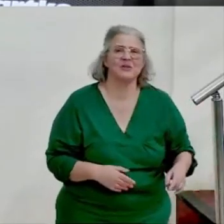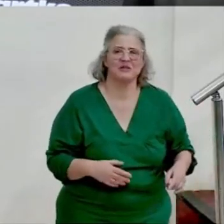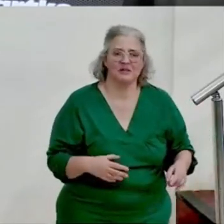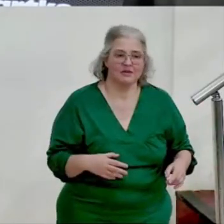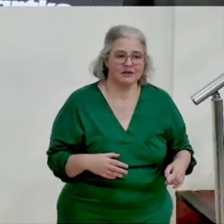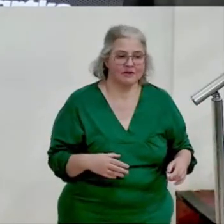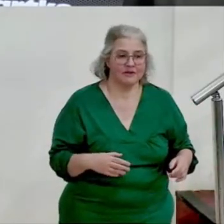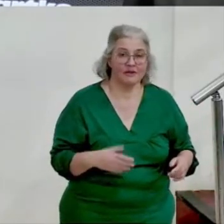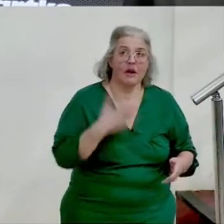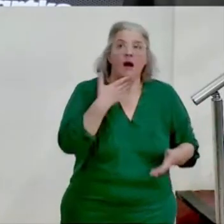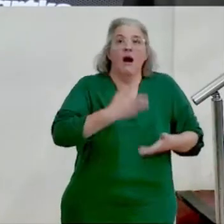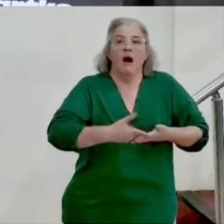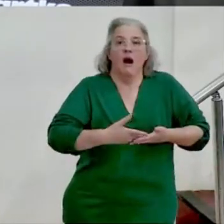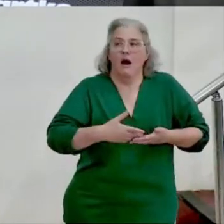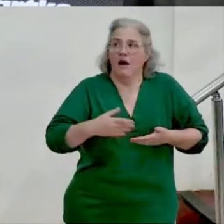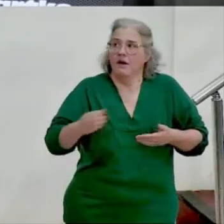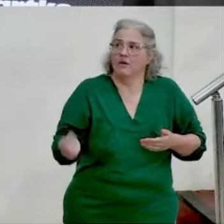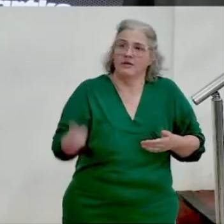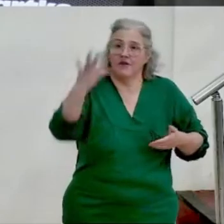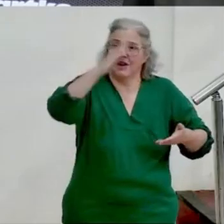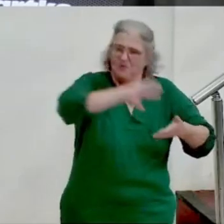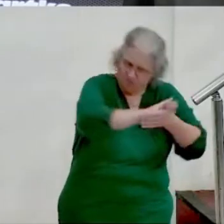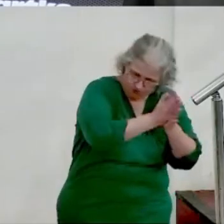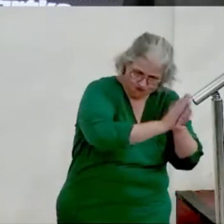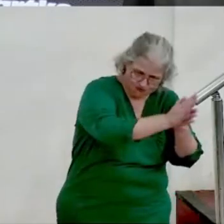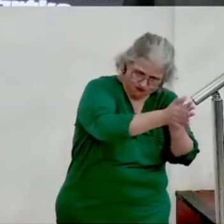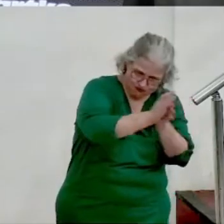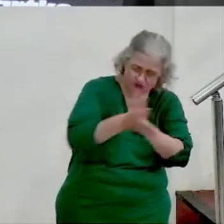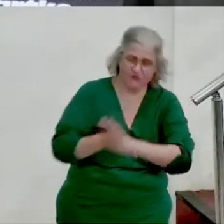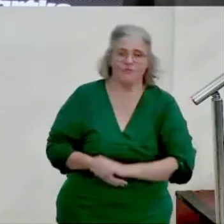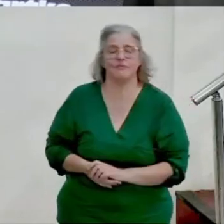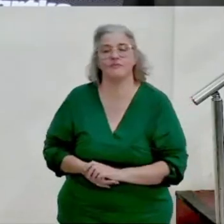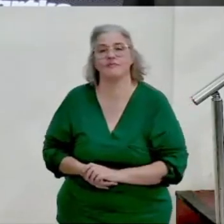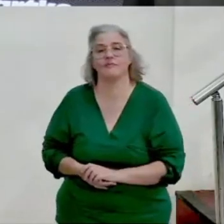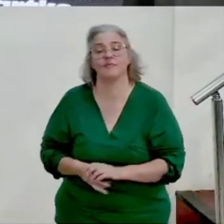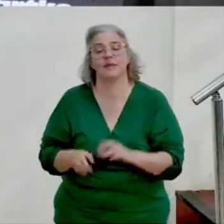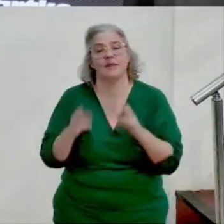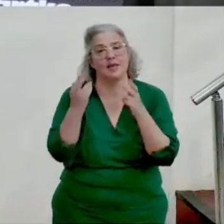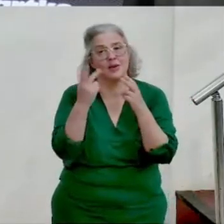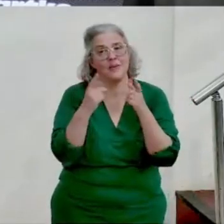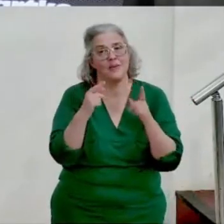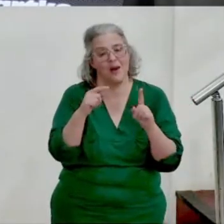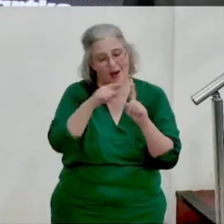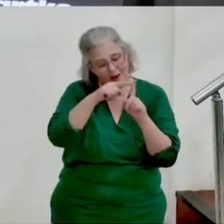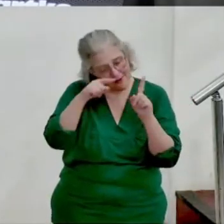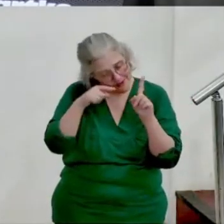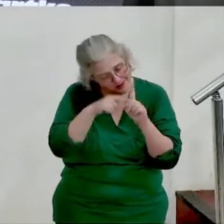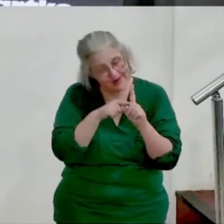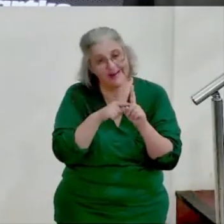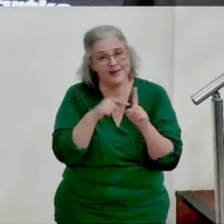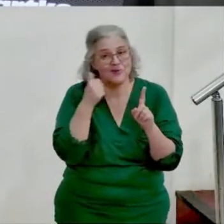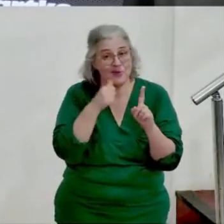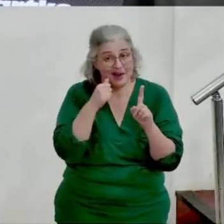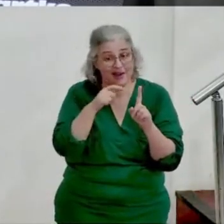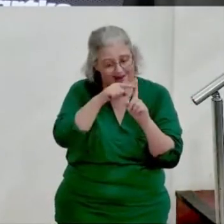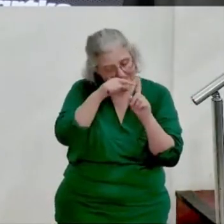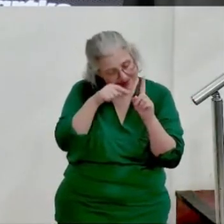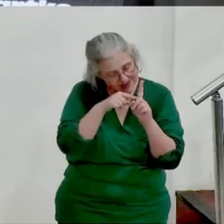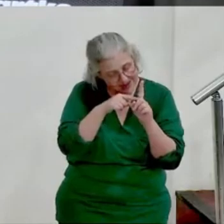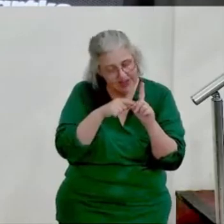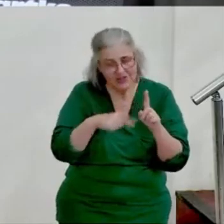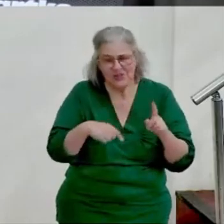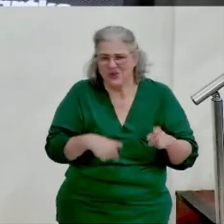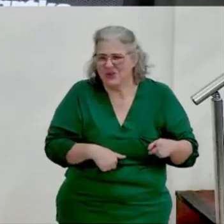sobrevirá repentina destruição, como vêm as dores de parto à mulher que está para dar à luz, e de nenhum modo escaparão. Esta